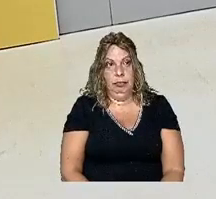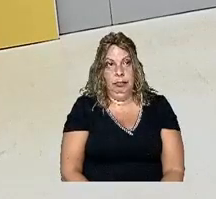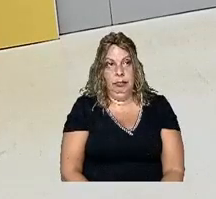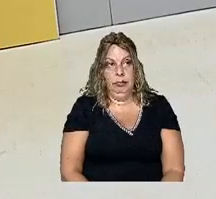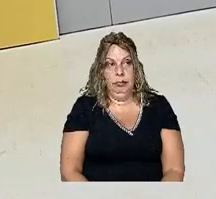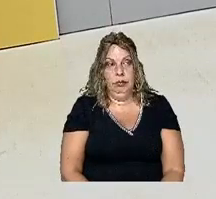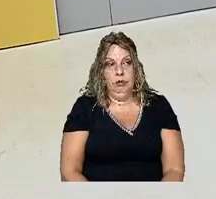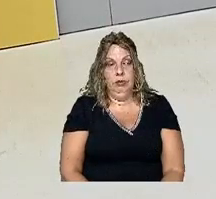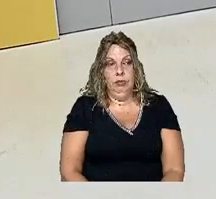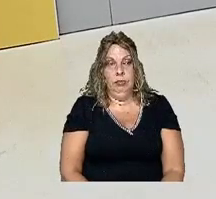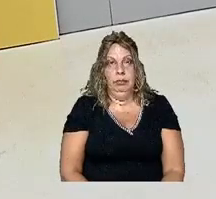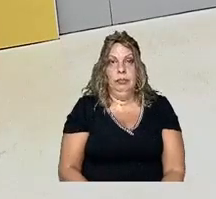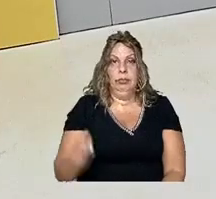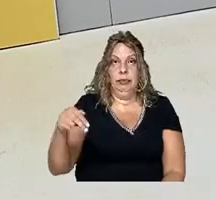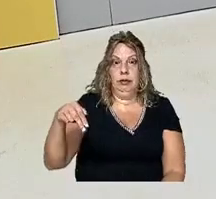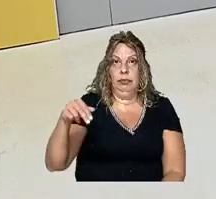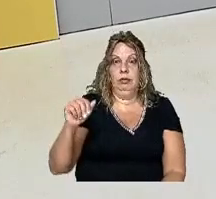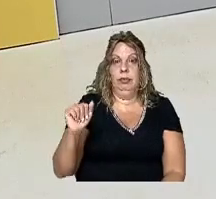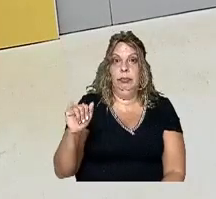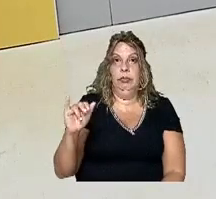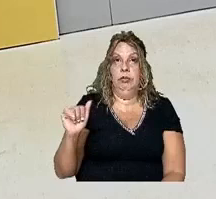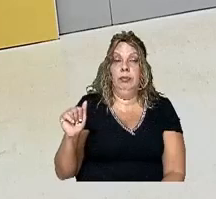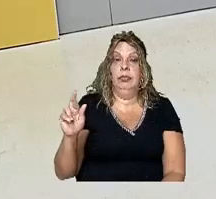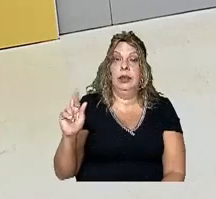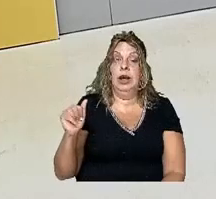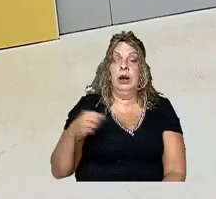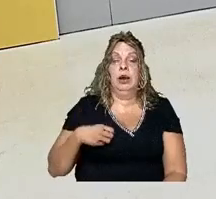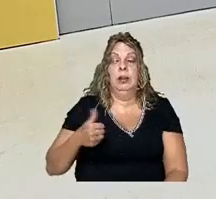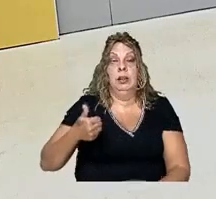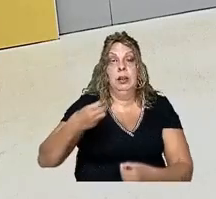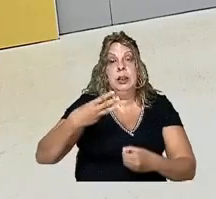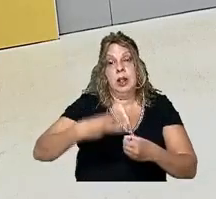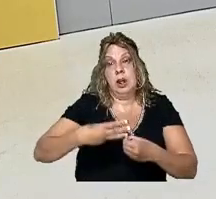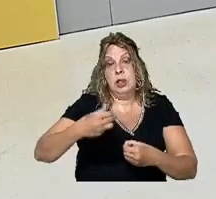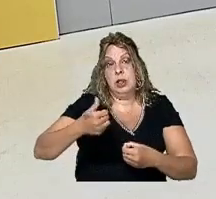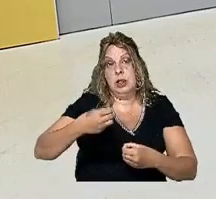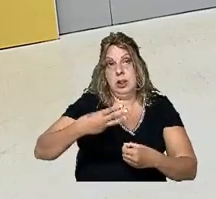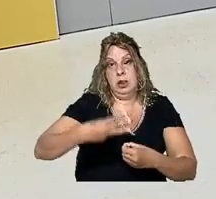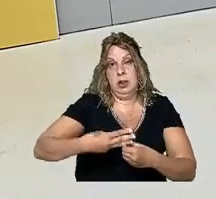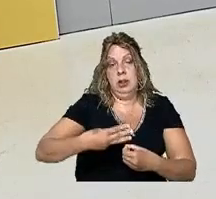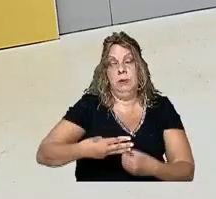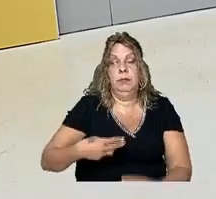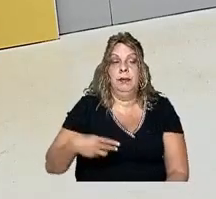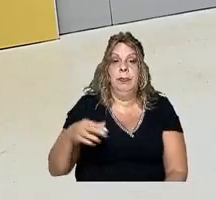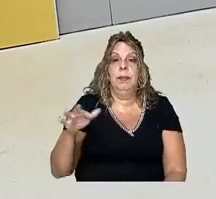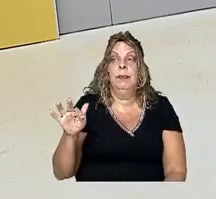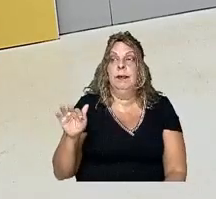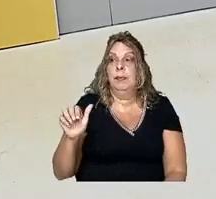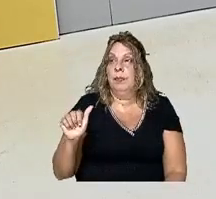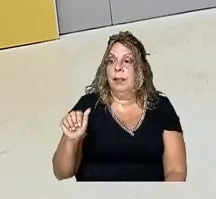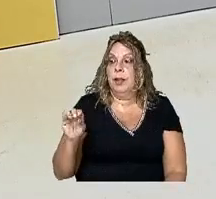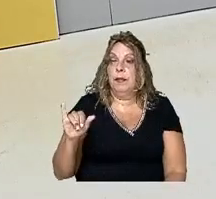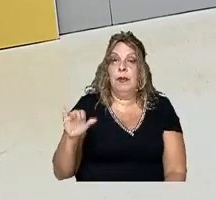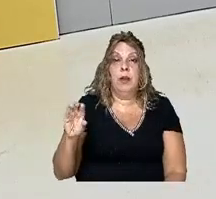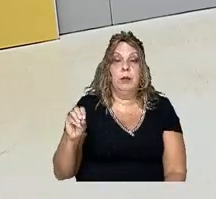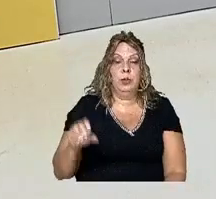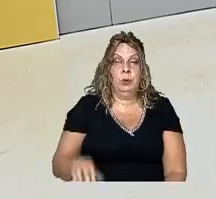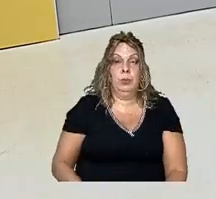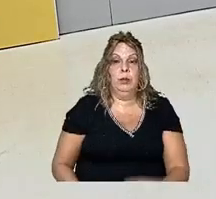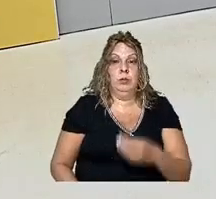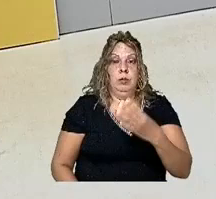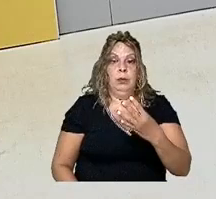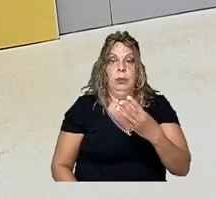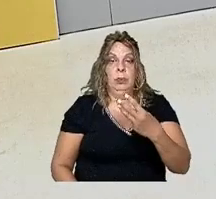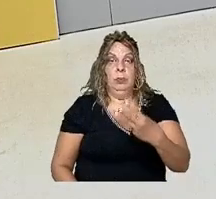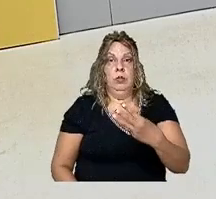gente? Ó, Nayara Nascimento, Colônia 13, Fábio Vieira, Dora... Simbora que 43